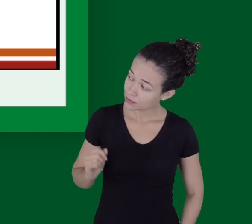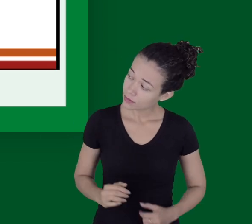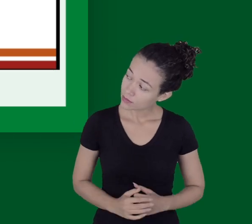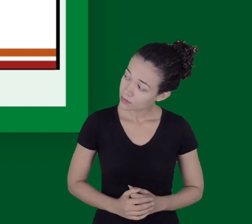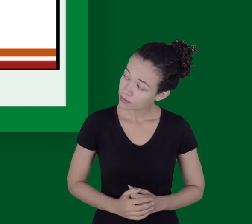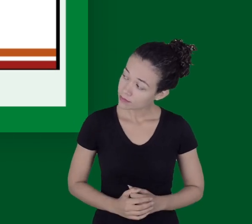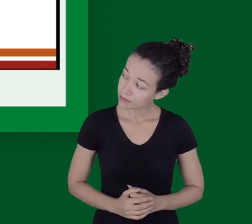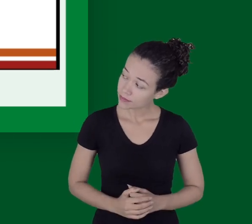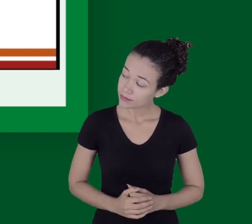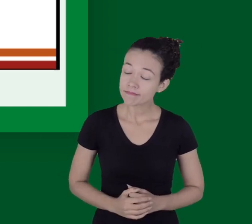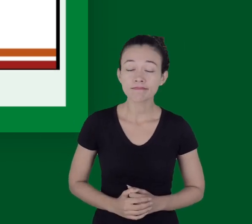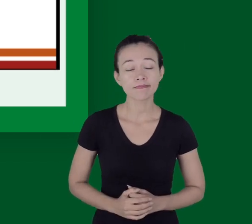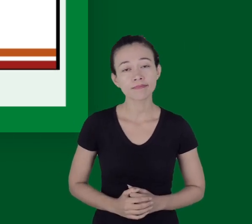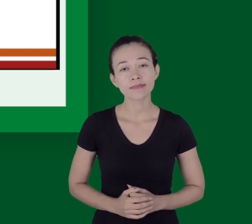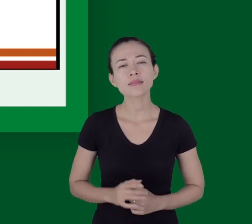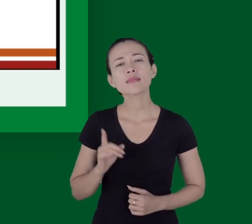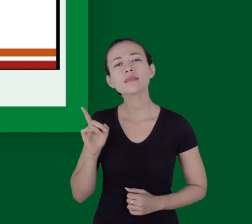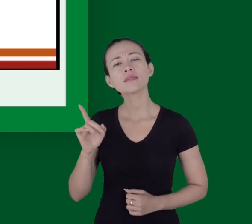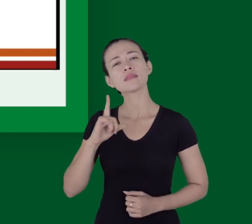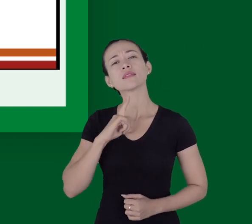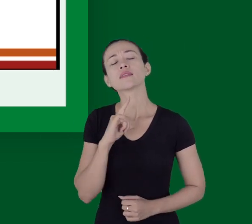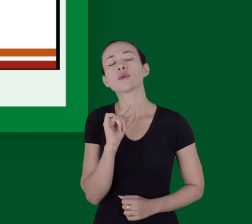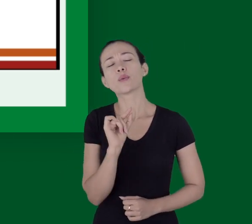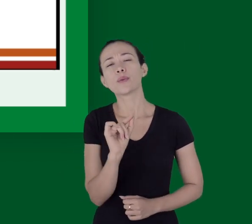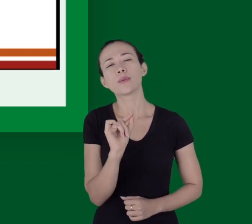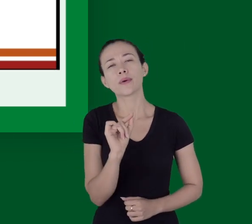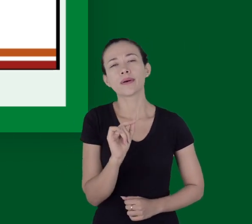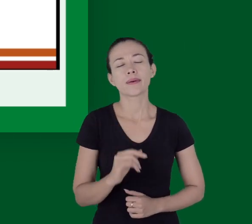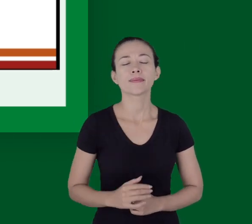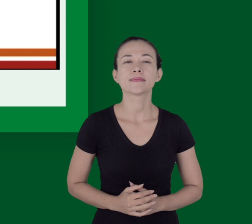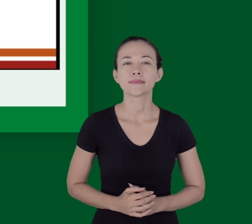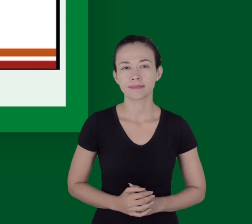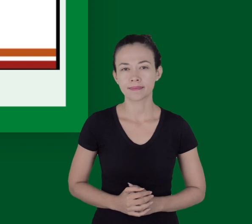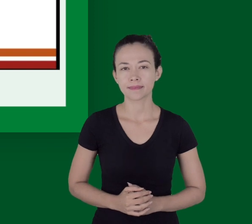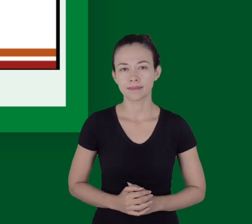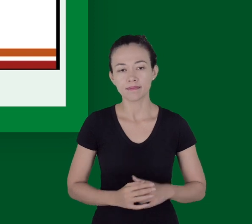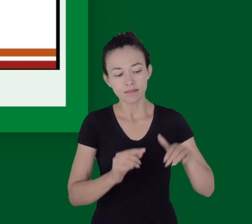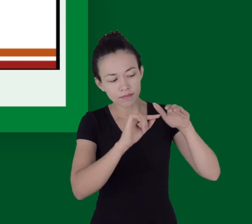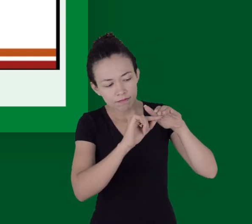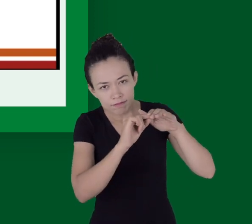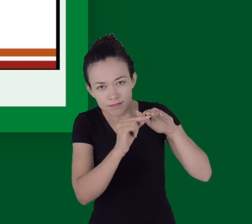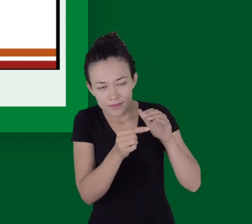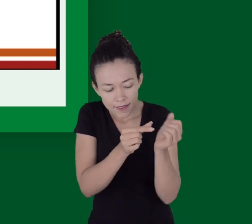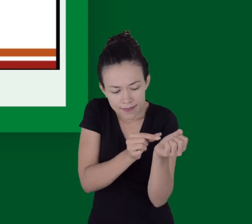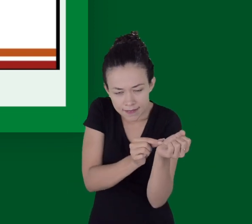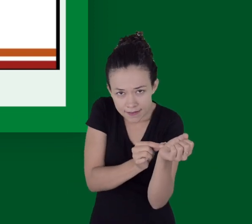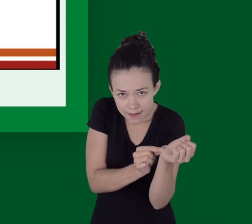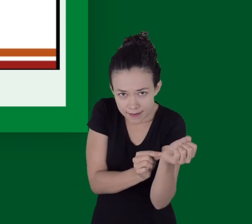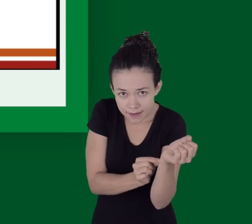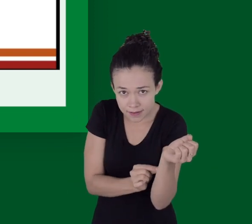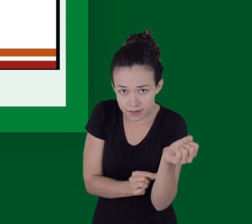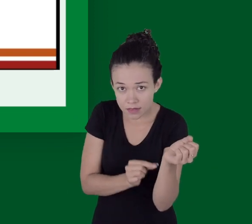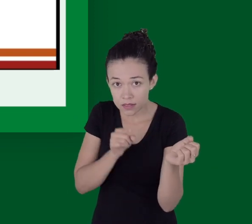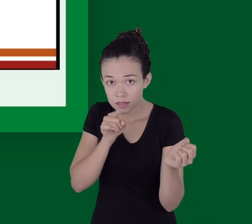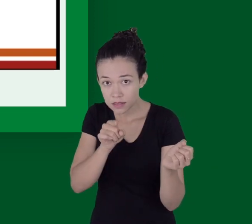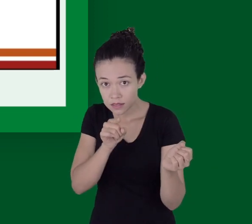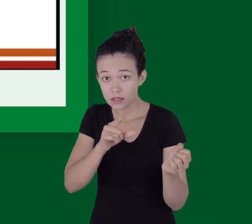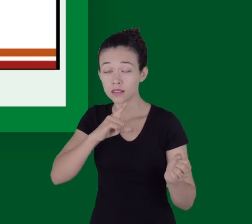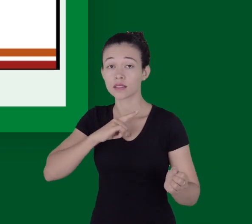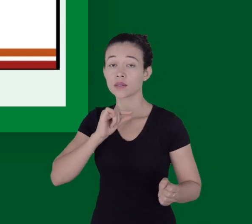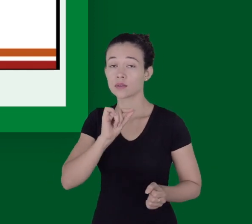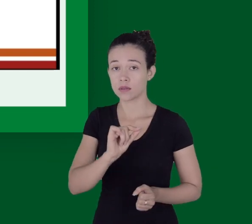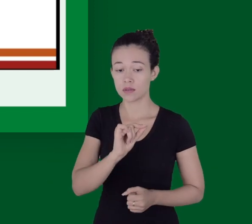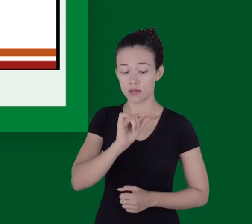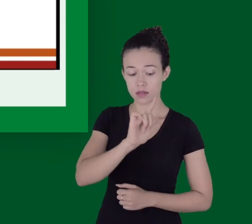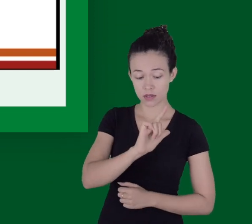uma veia calibrosa que ocorre um sistema de drenagem por desembocadura mesmo,